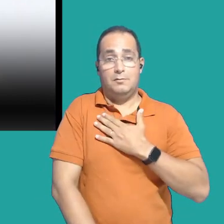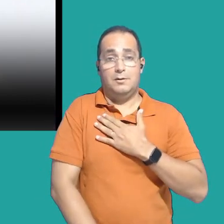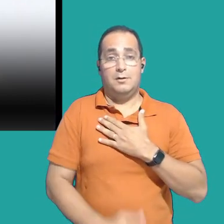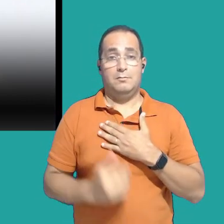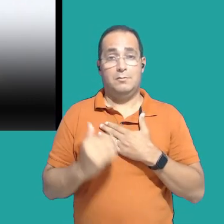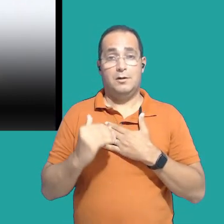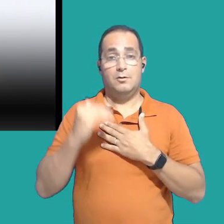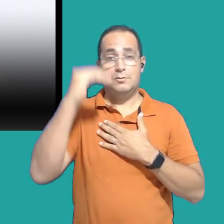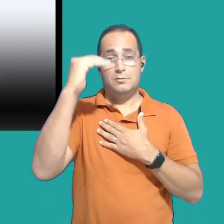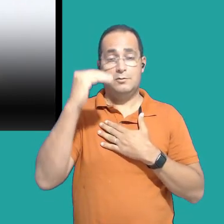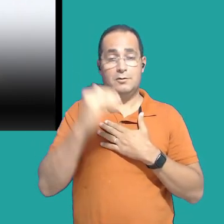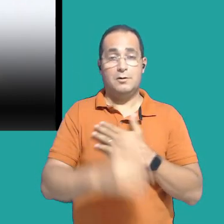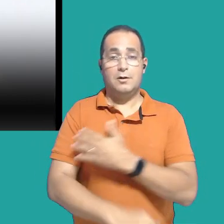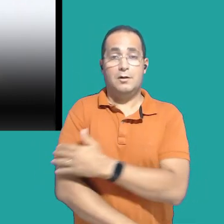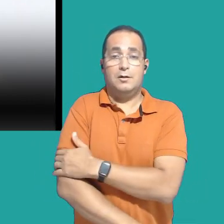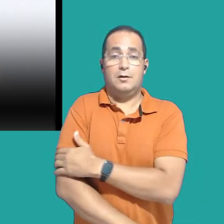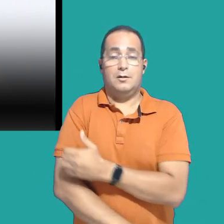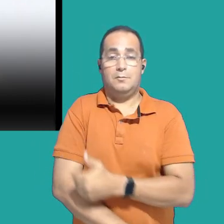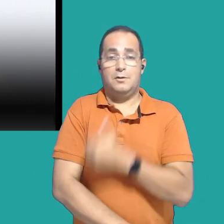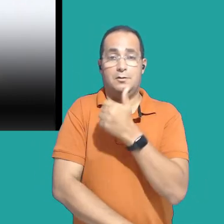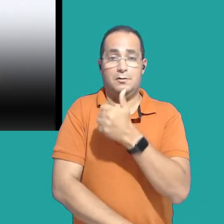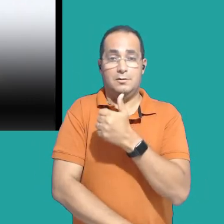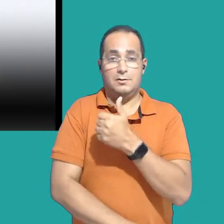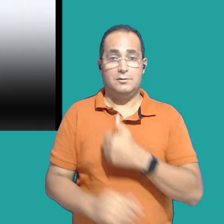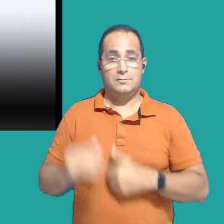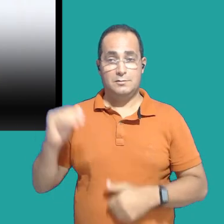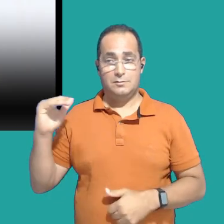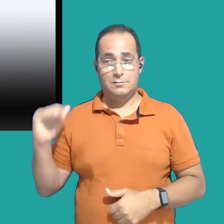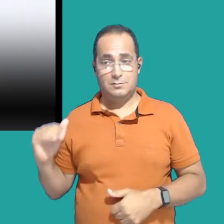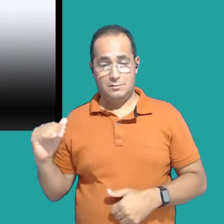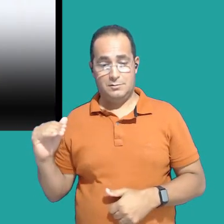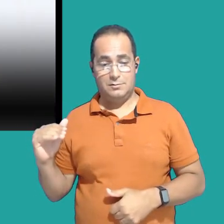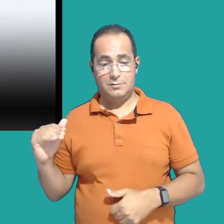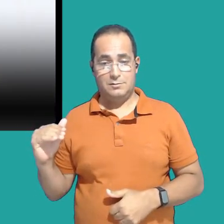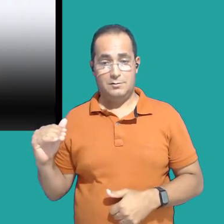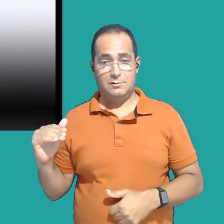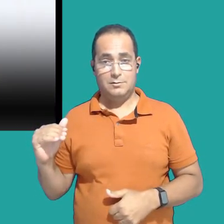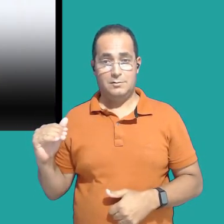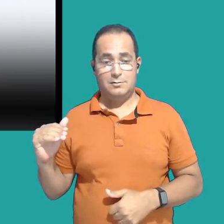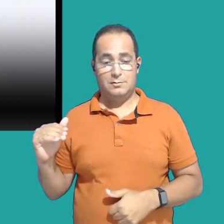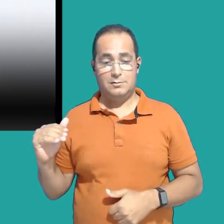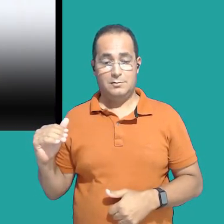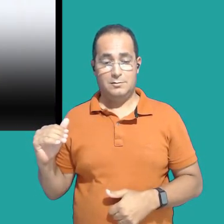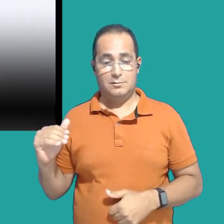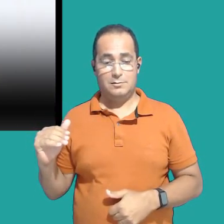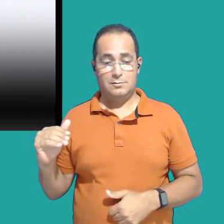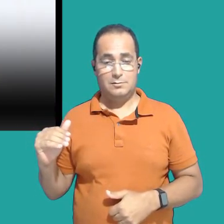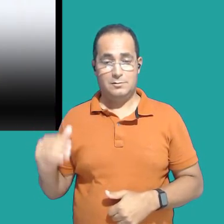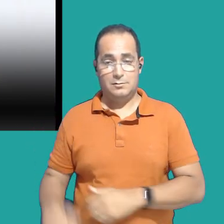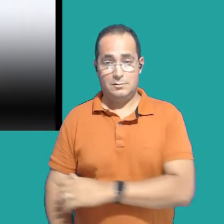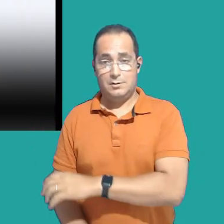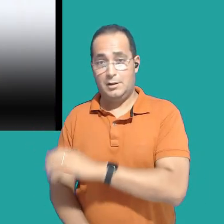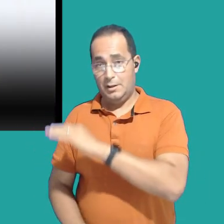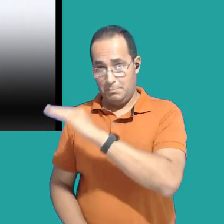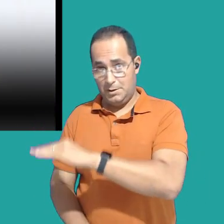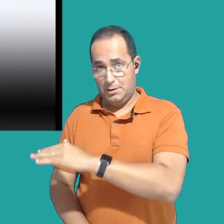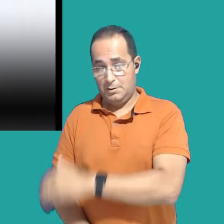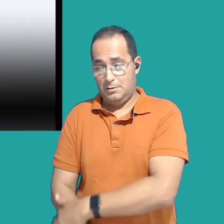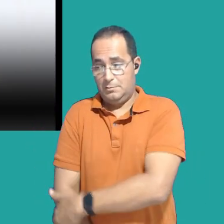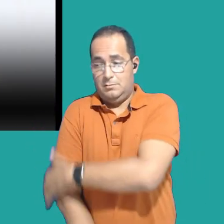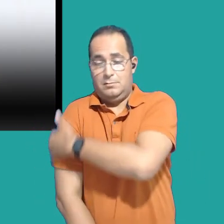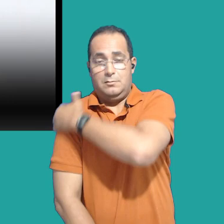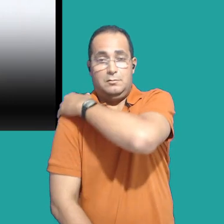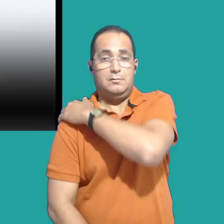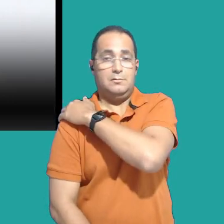para a altura, para a ocasião, era o confortável. Se fosse uma Uhum. pessoa menor, eu deslizava para o ombro. E